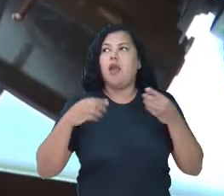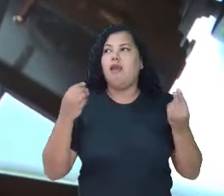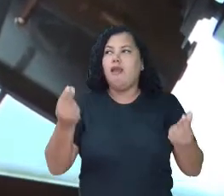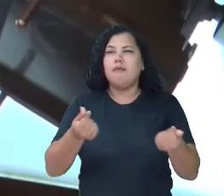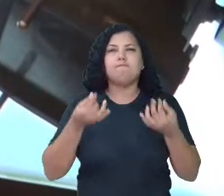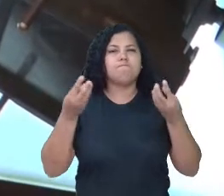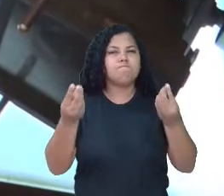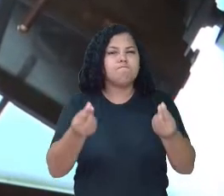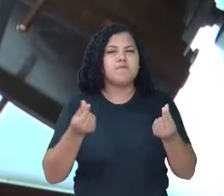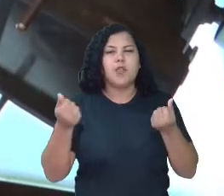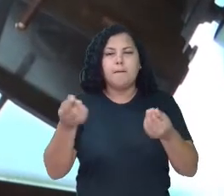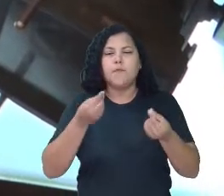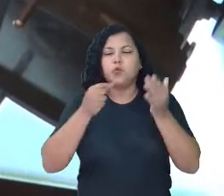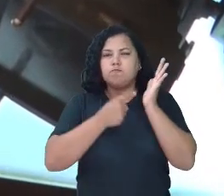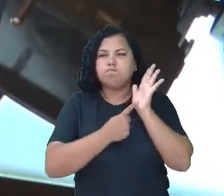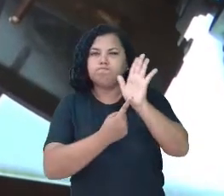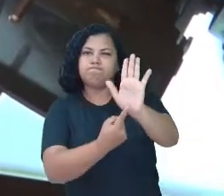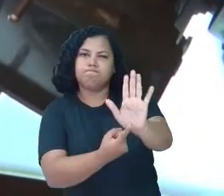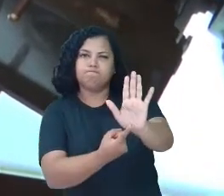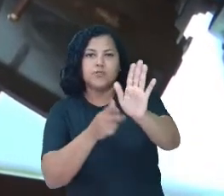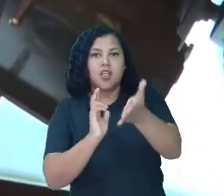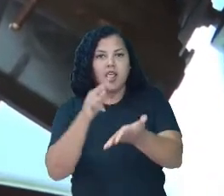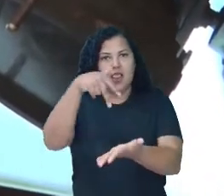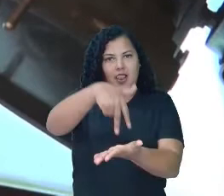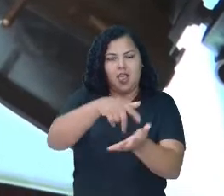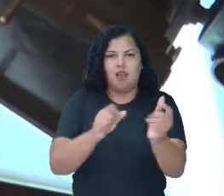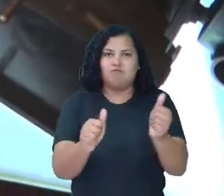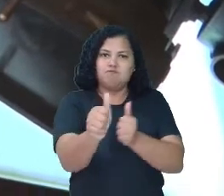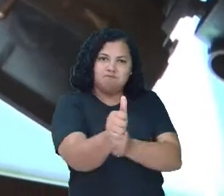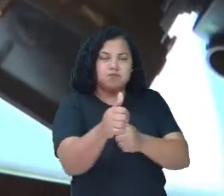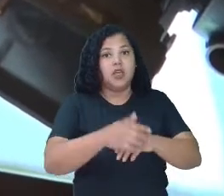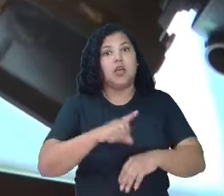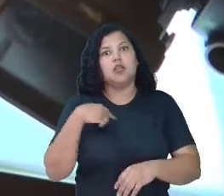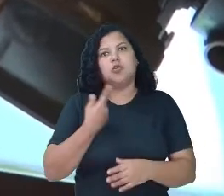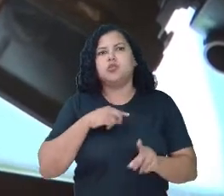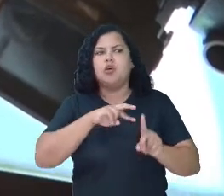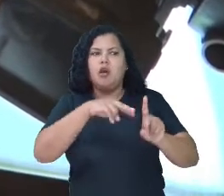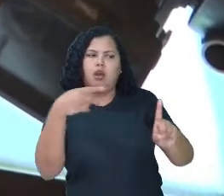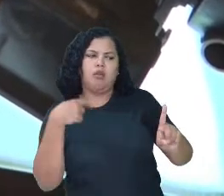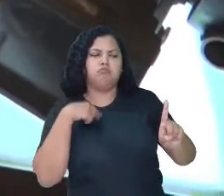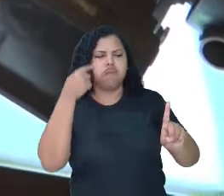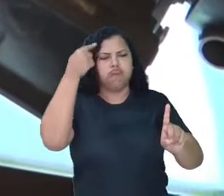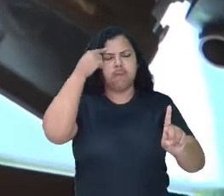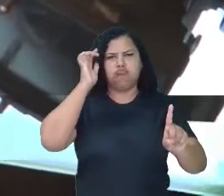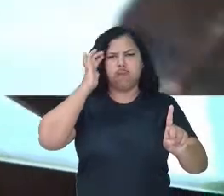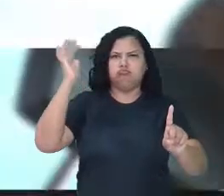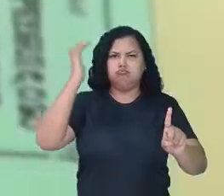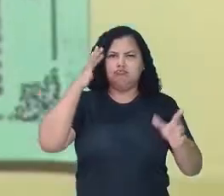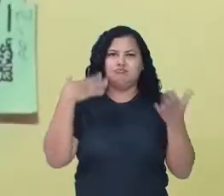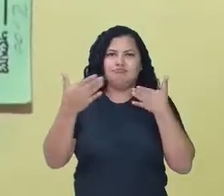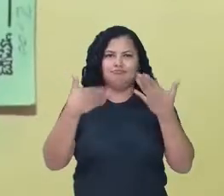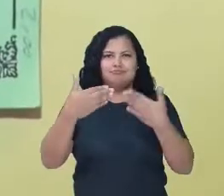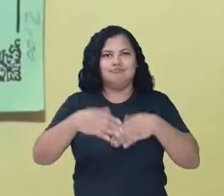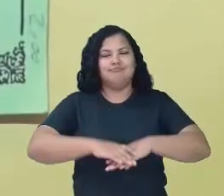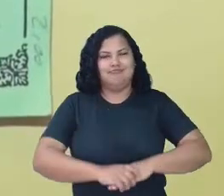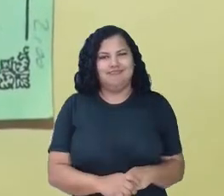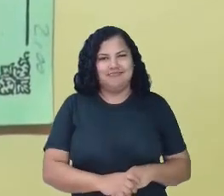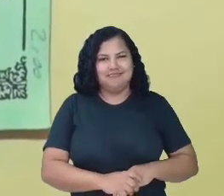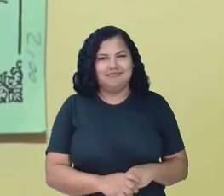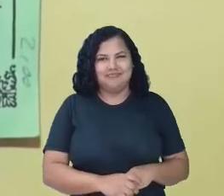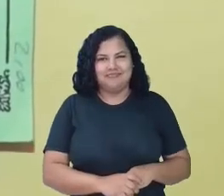que ganha muito destaque. Então, são esses elementos que a gente começa a pensar e a discutir.